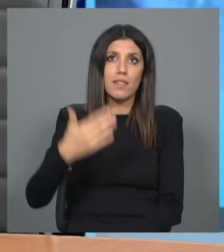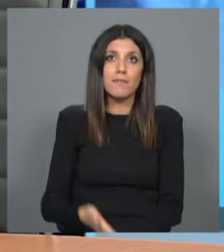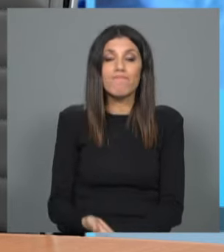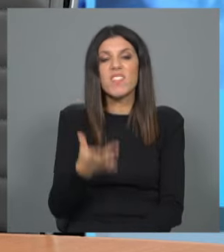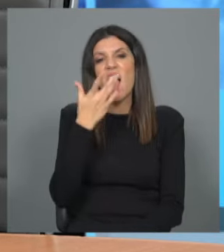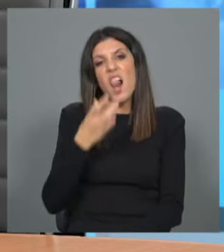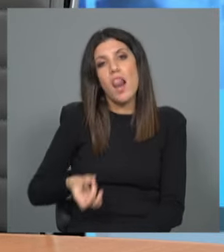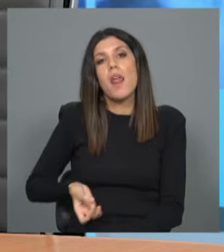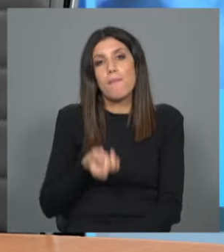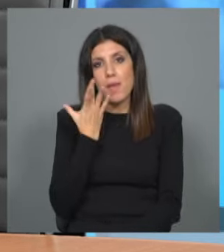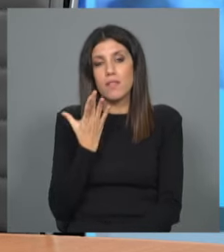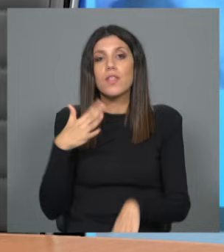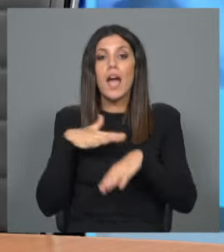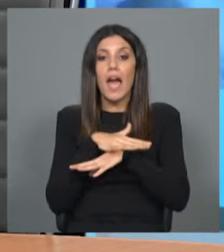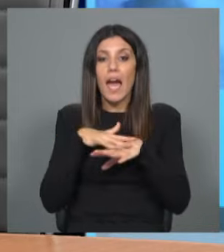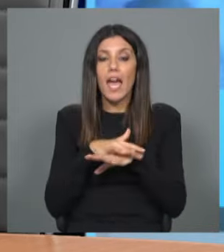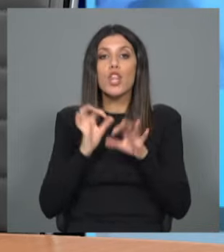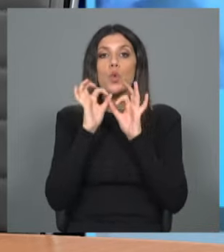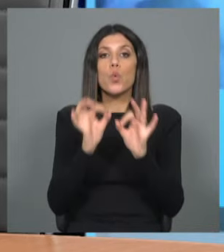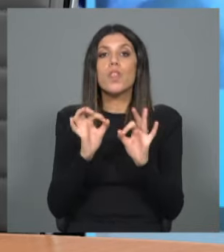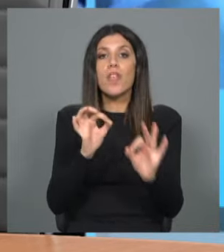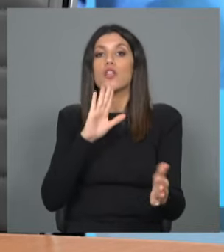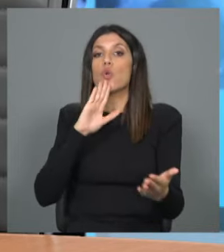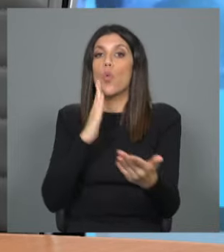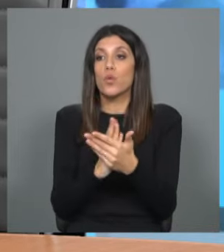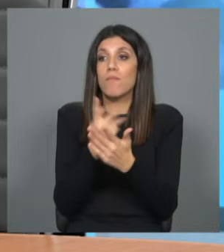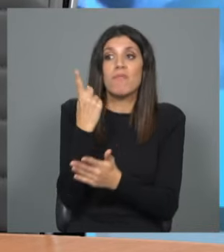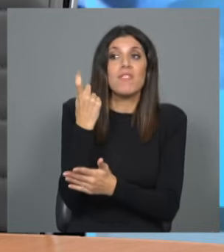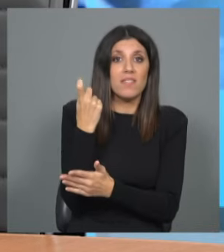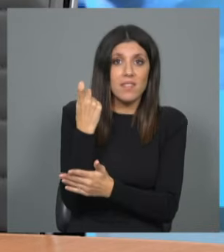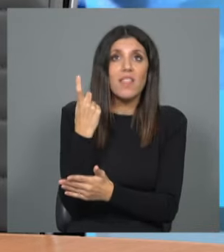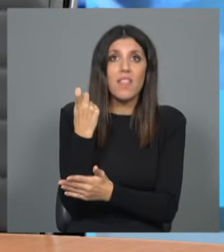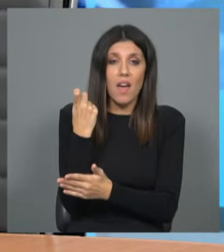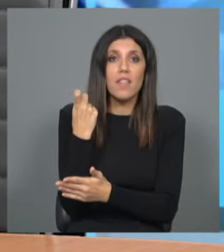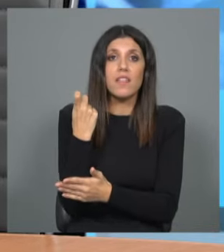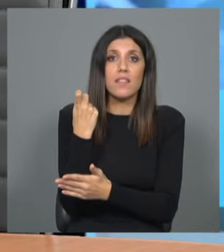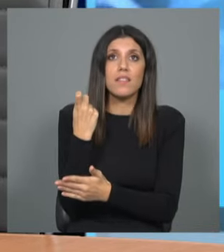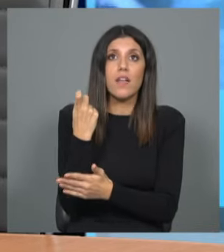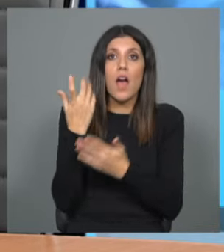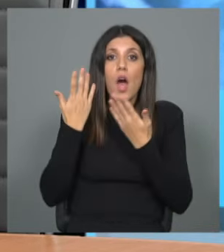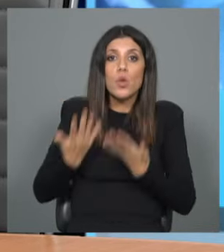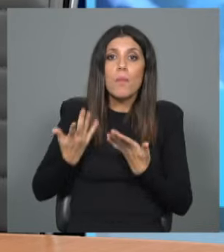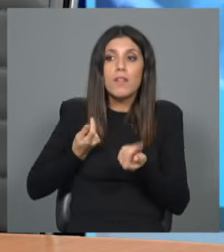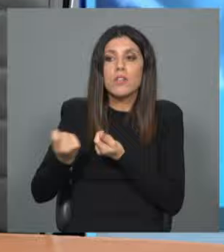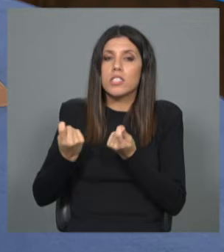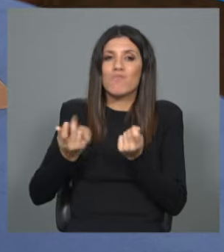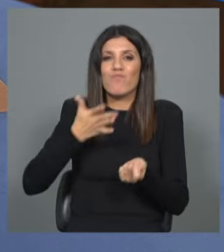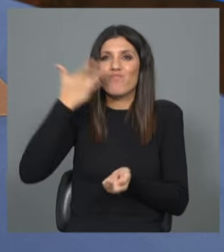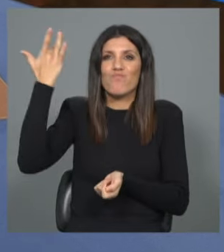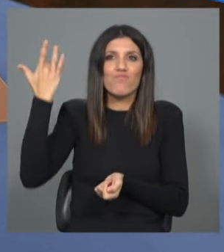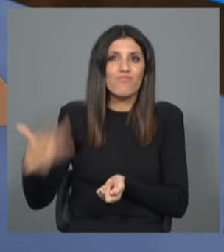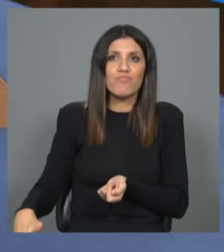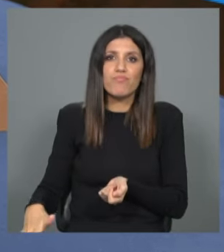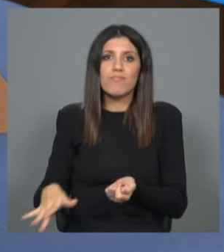Lamento. A tal rede de cuidados paliativos que é necessário. Que é necessária e que está e que tem uma organização atualmente que não serve às